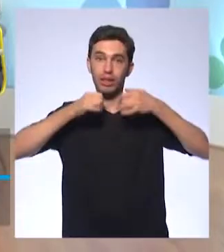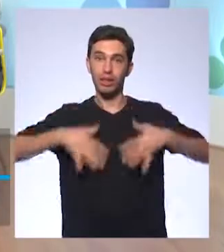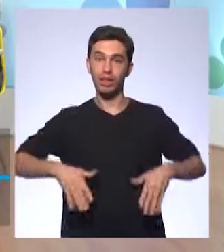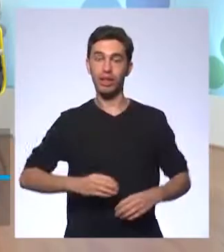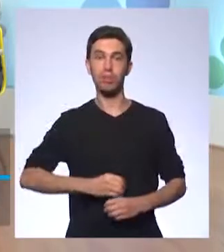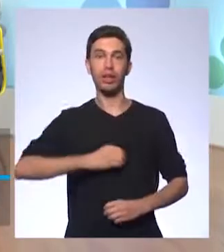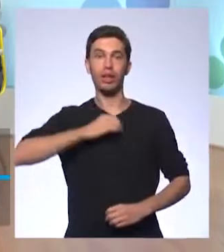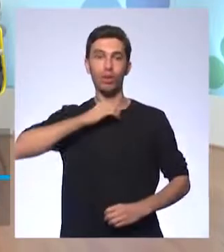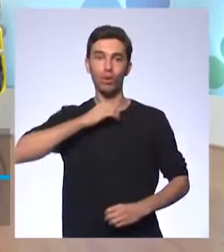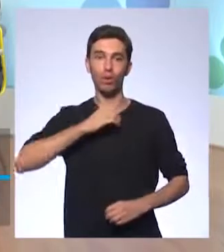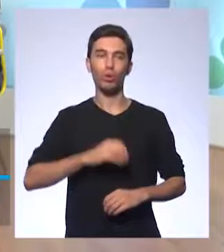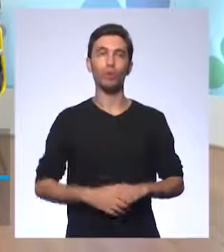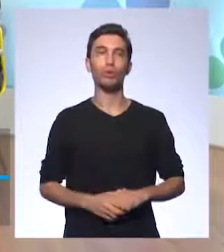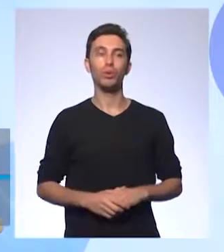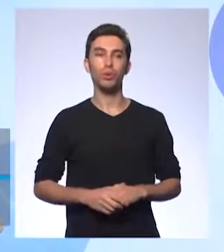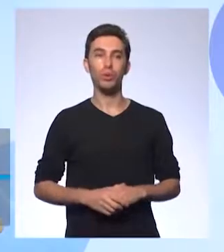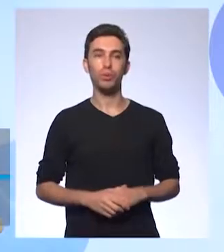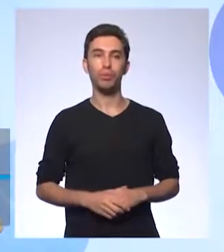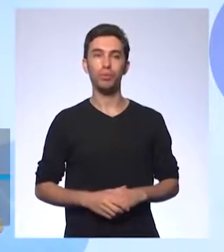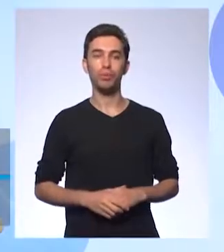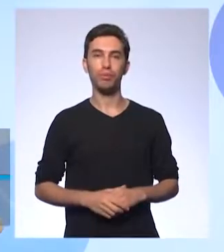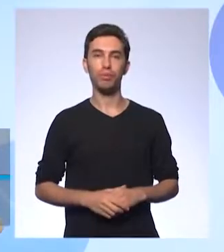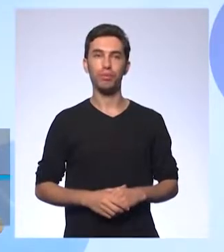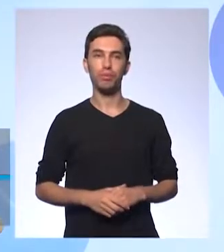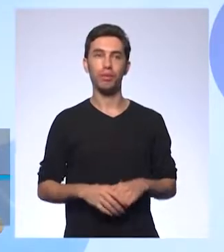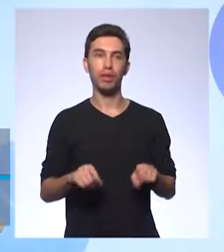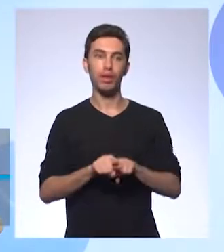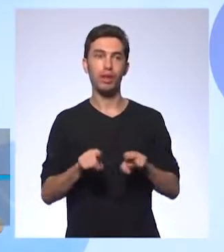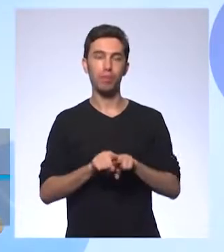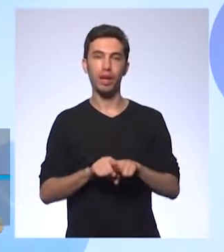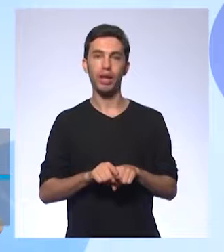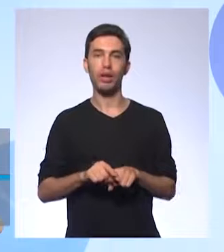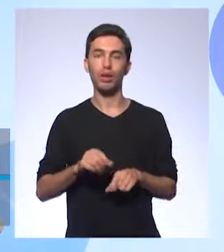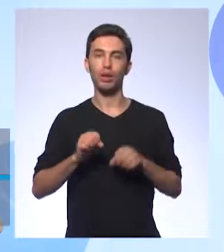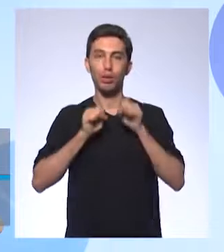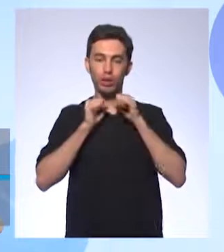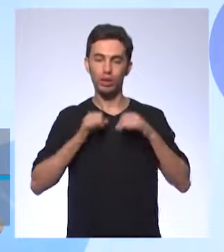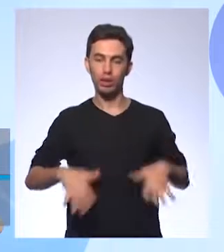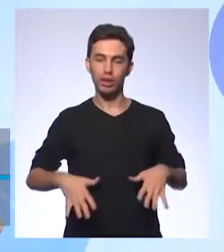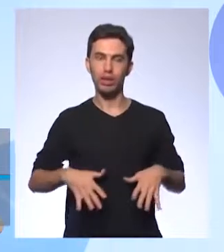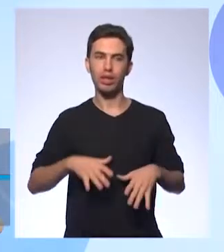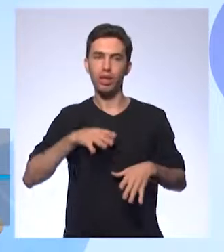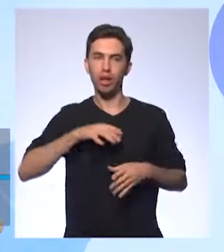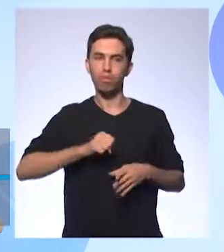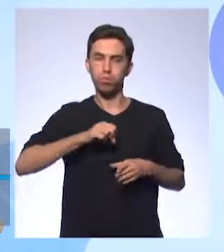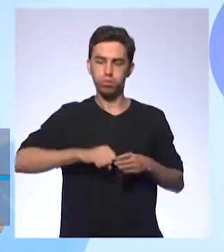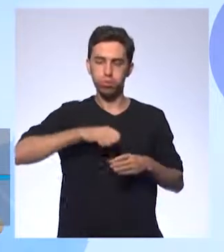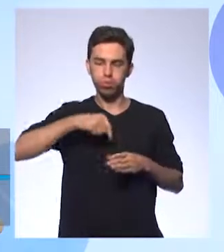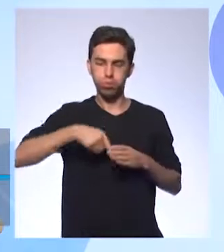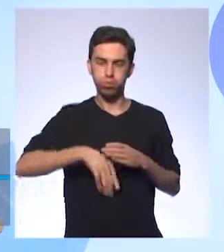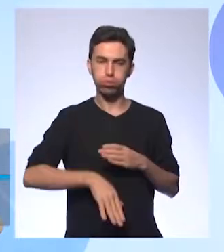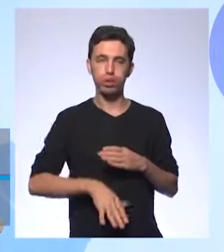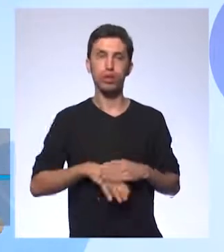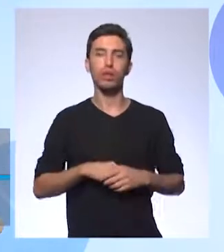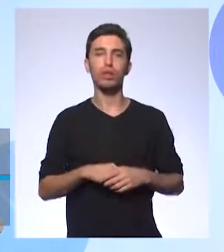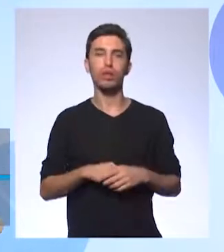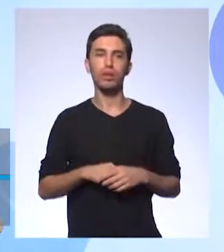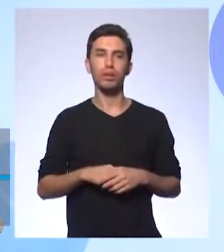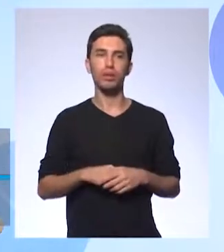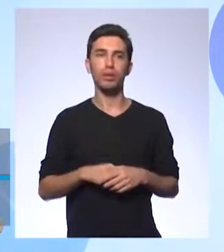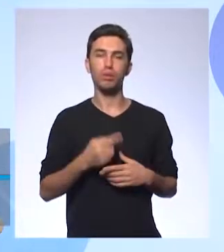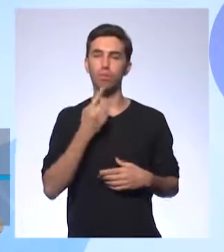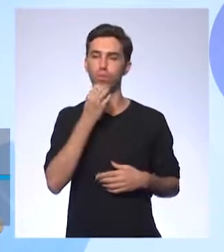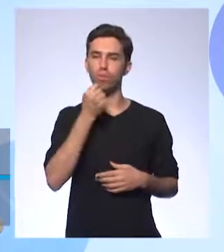Sistema nervoso, Ó, oba. mas tem aí exemplo de sistema digestivo também, o sistema nervoso, digestivo. É, Tem a participação